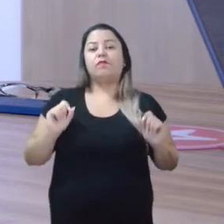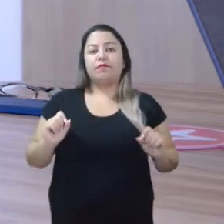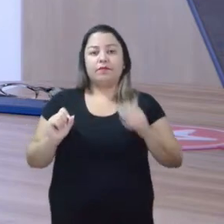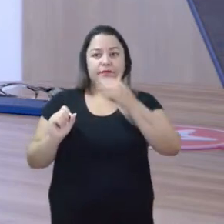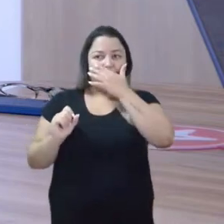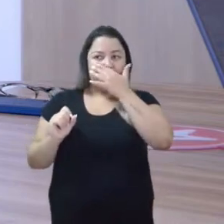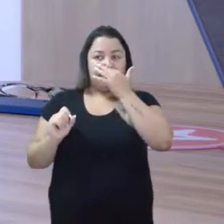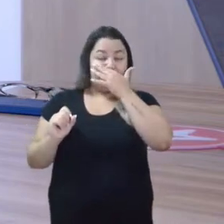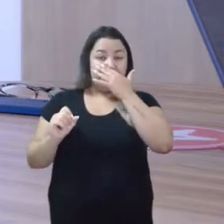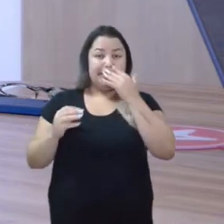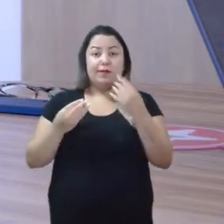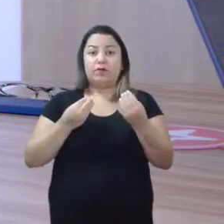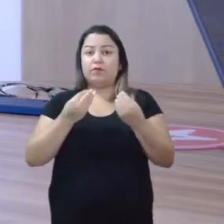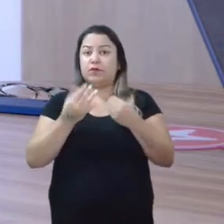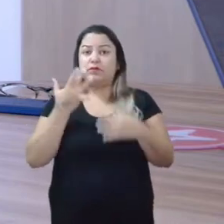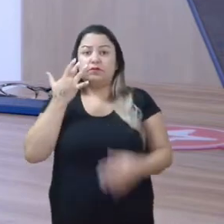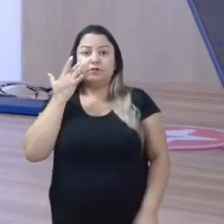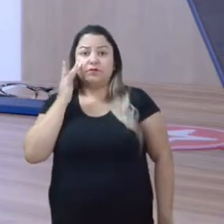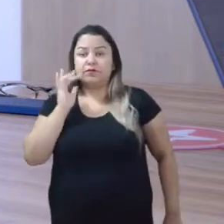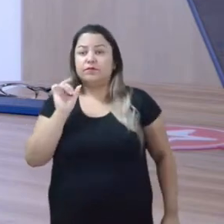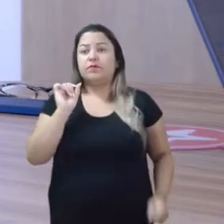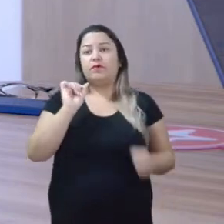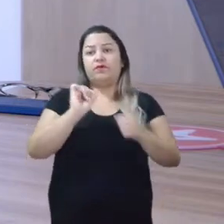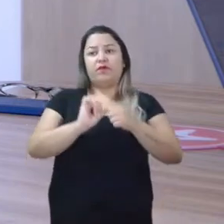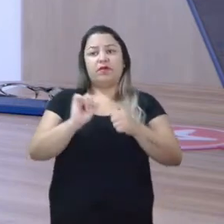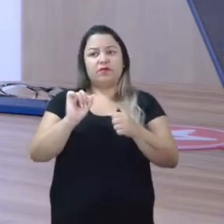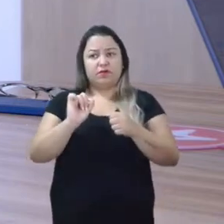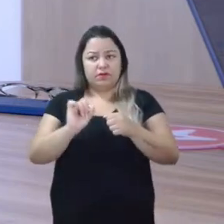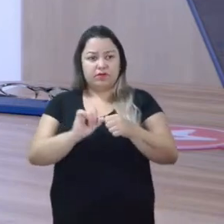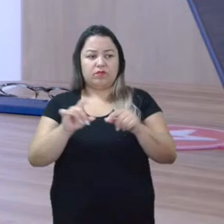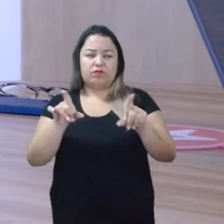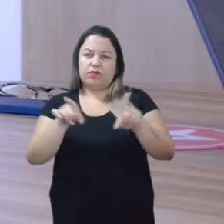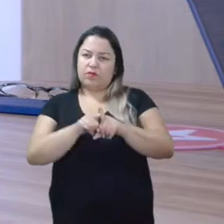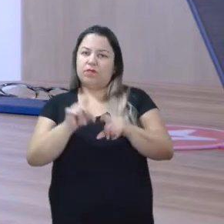como fazer, se eu fizer de forma conservadora para